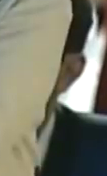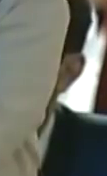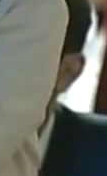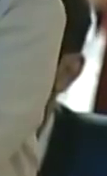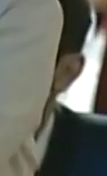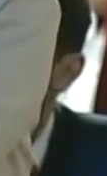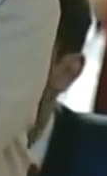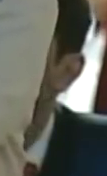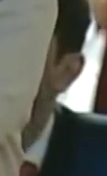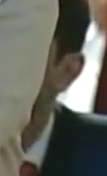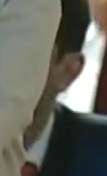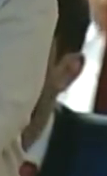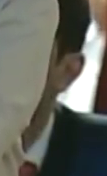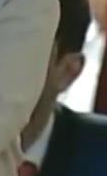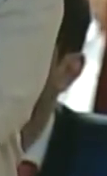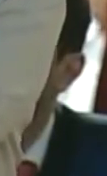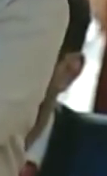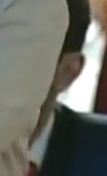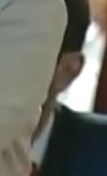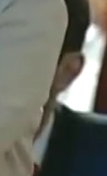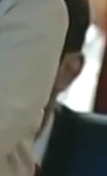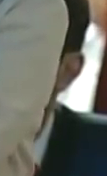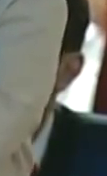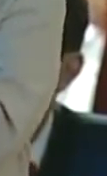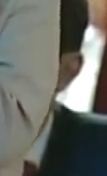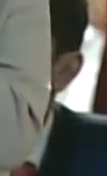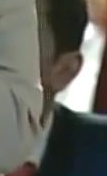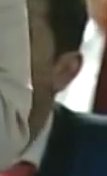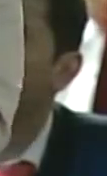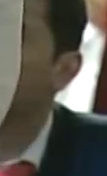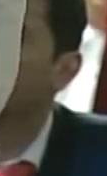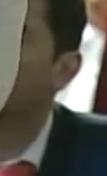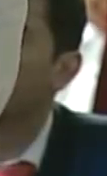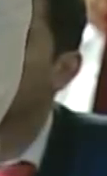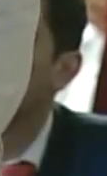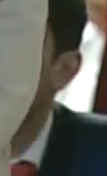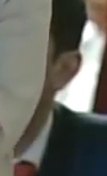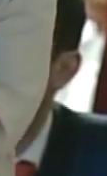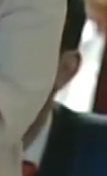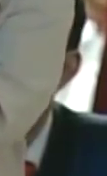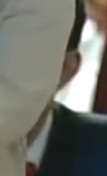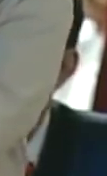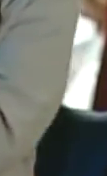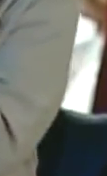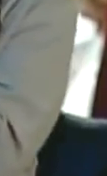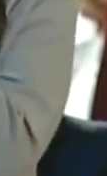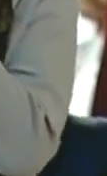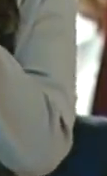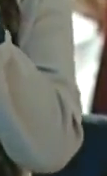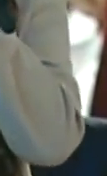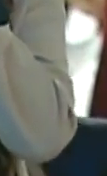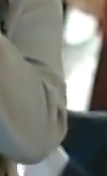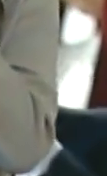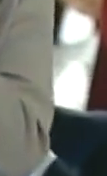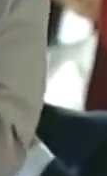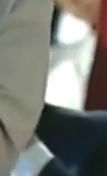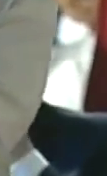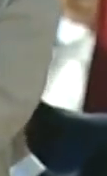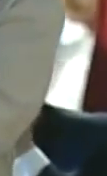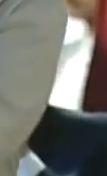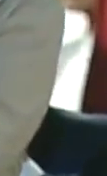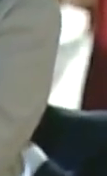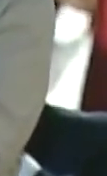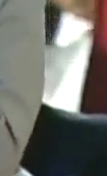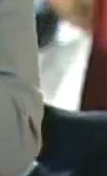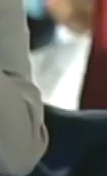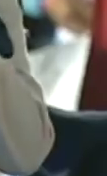imperialismo decadente, concelerado na presidência, não consegue viver harmoniosamente com povos que